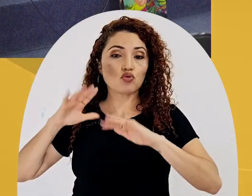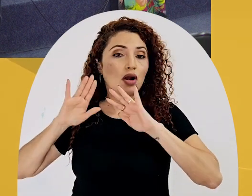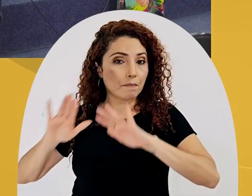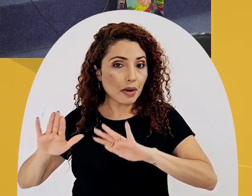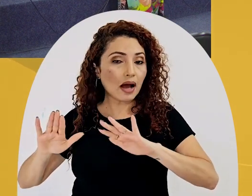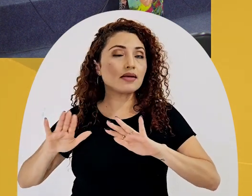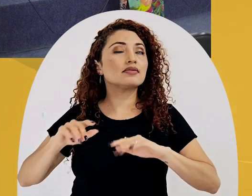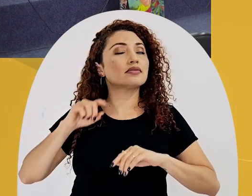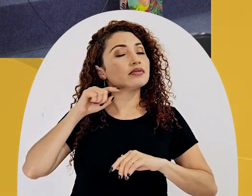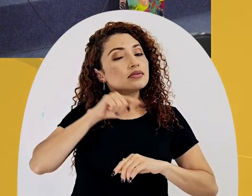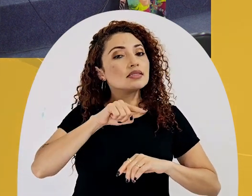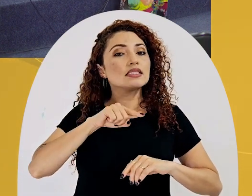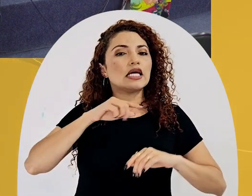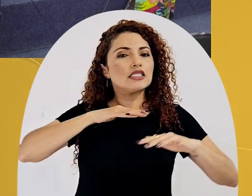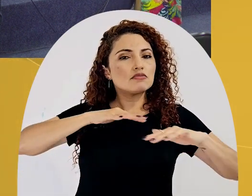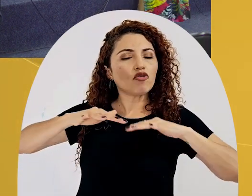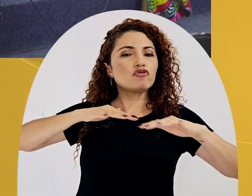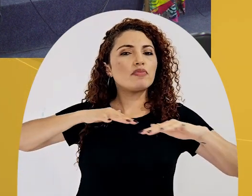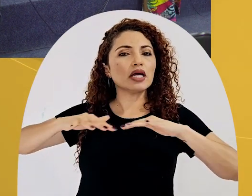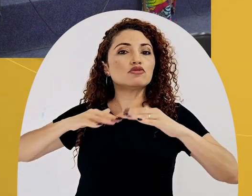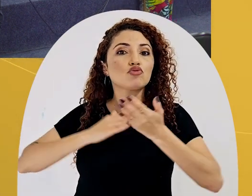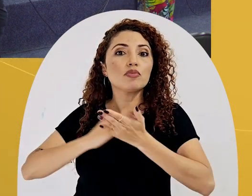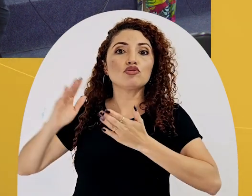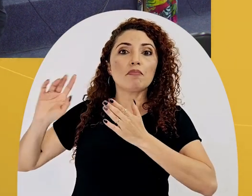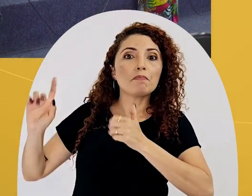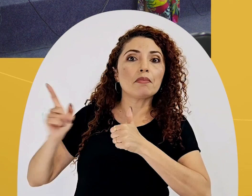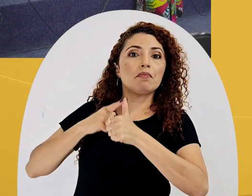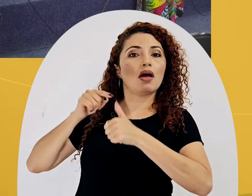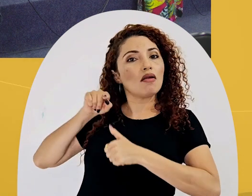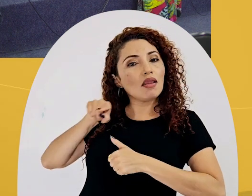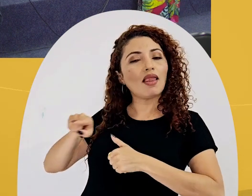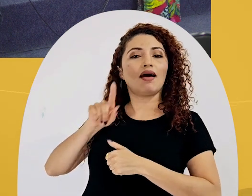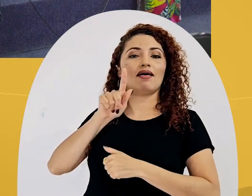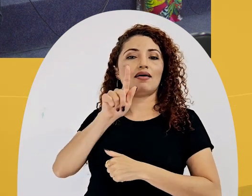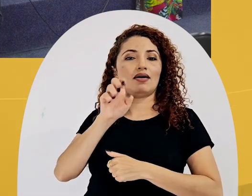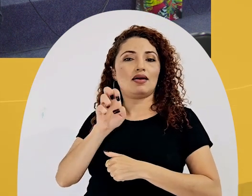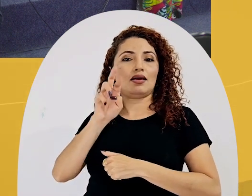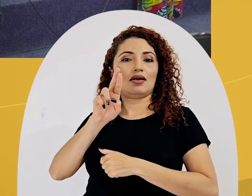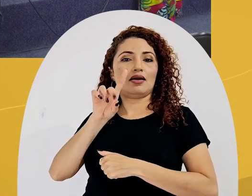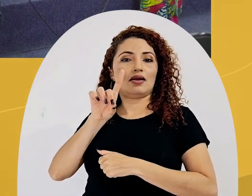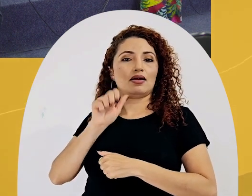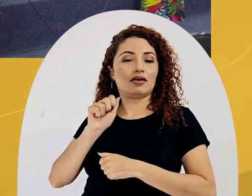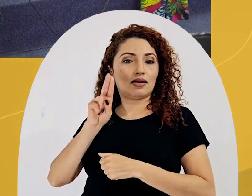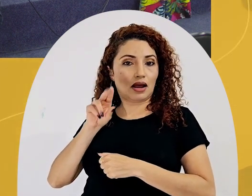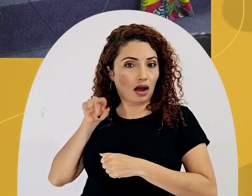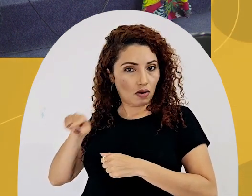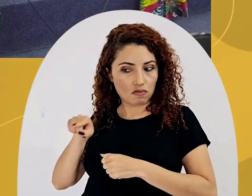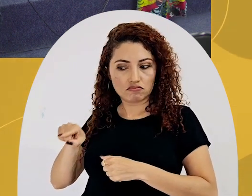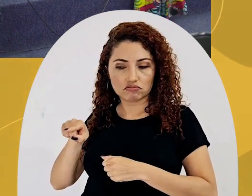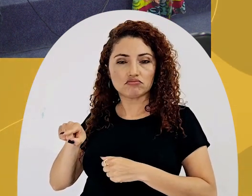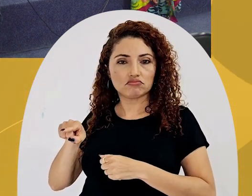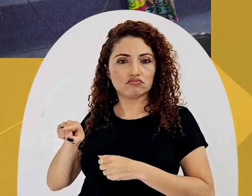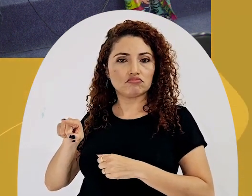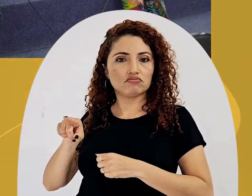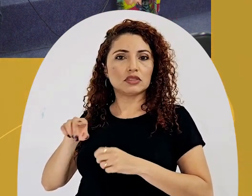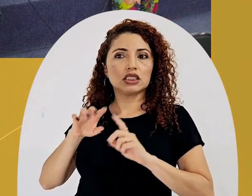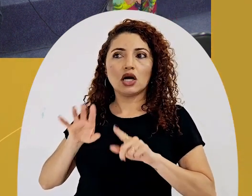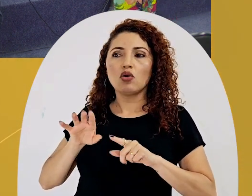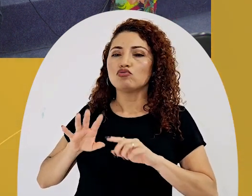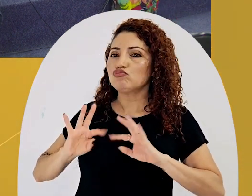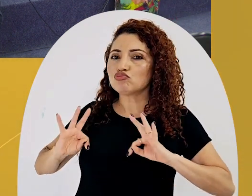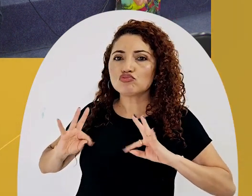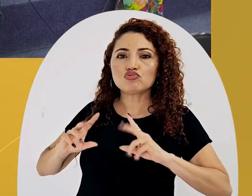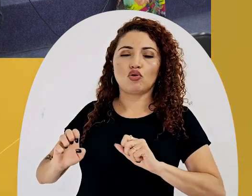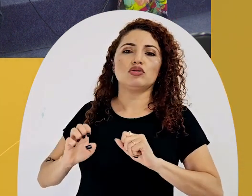que estão acontecendo vem por um movimento dela, que hoje ela cobra da sua cadeia de gestão de